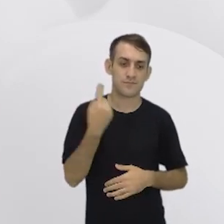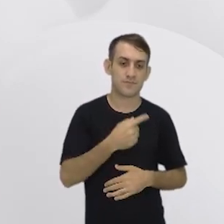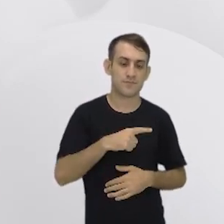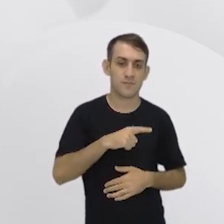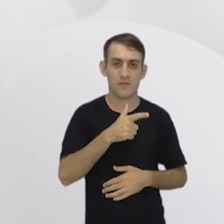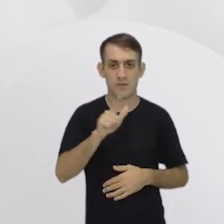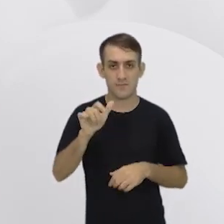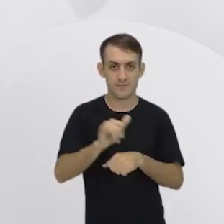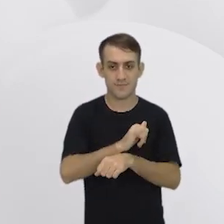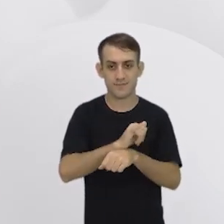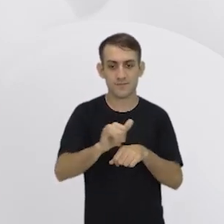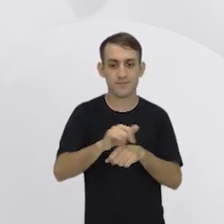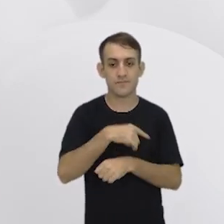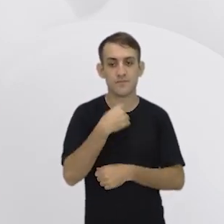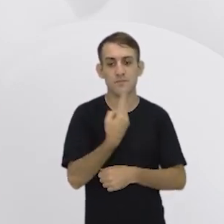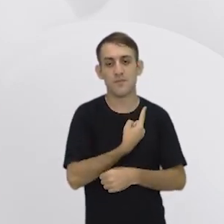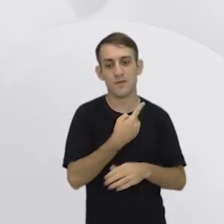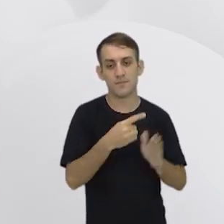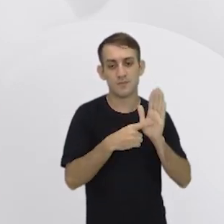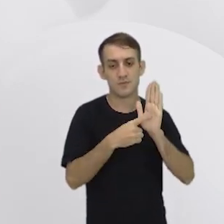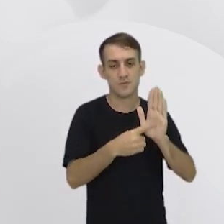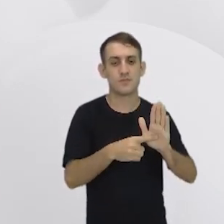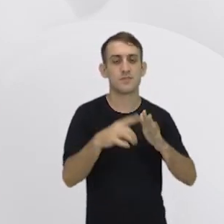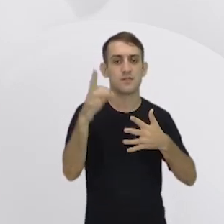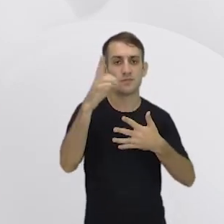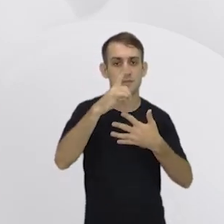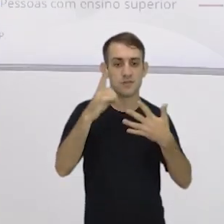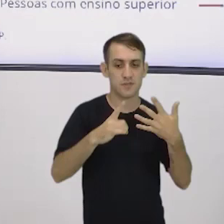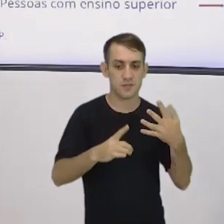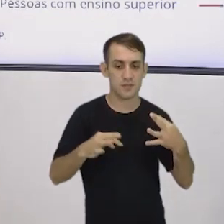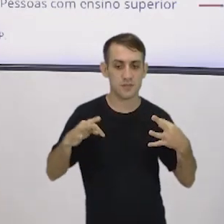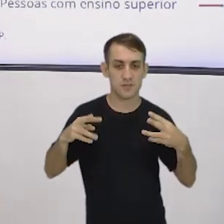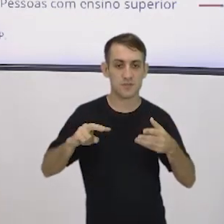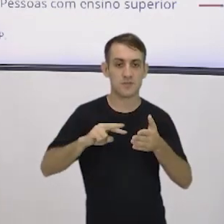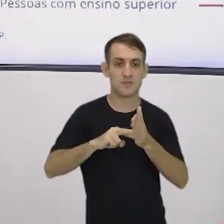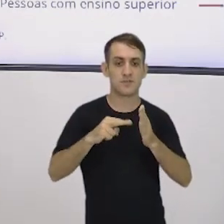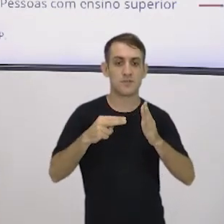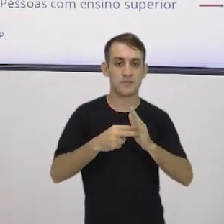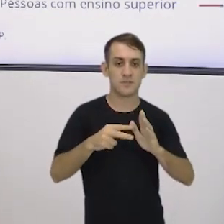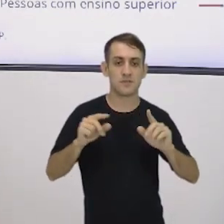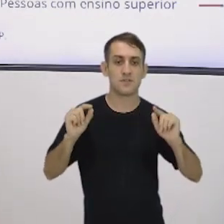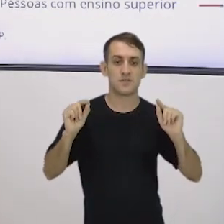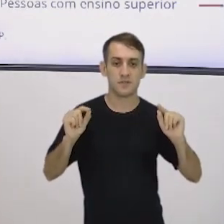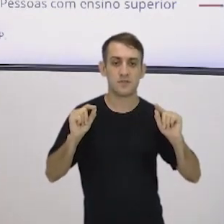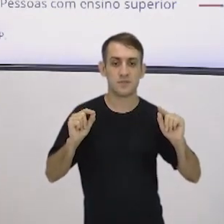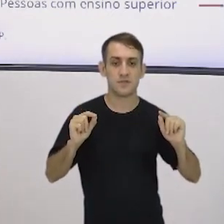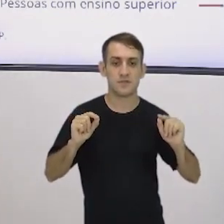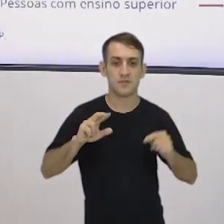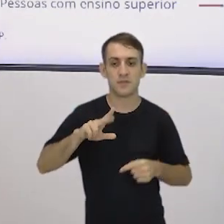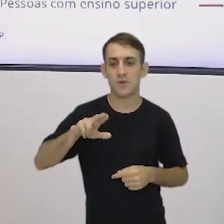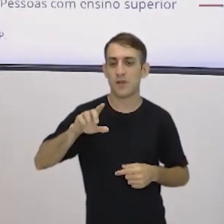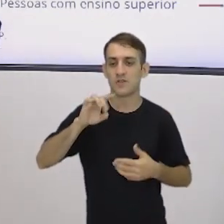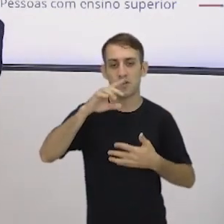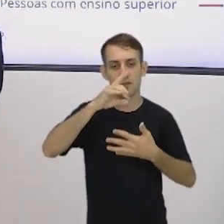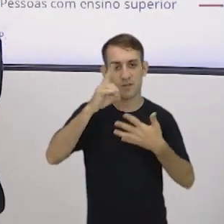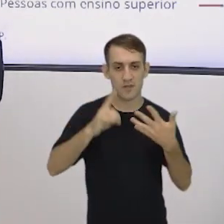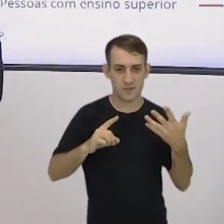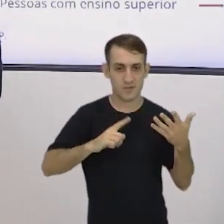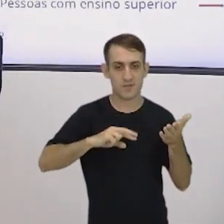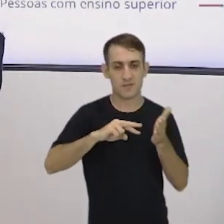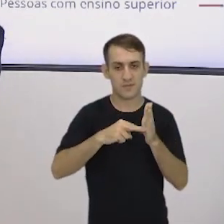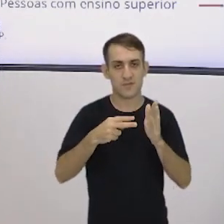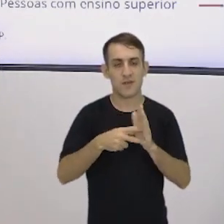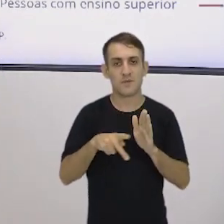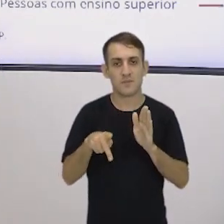outra forma de interpretar apresentar aquele dados. texto. E tudo isso significa, né? Não são só dados, isso significa.